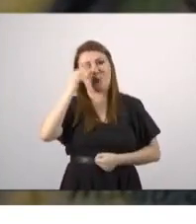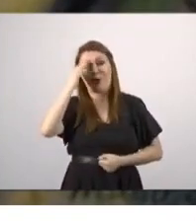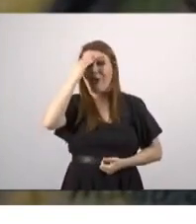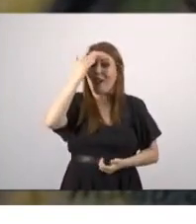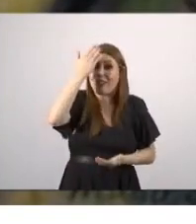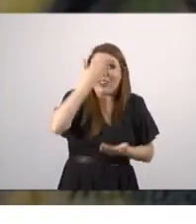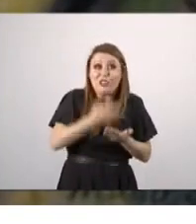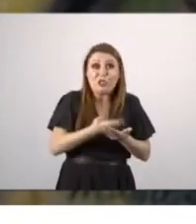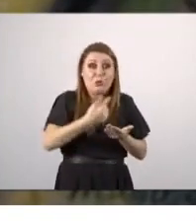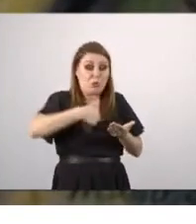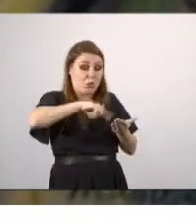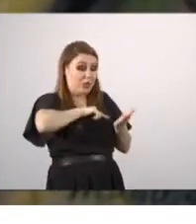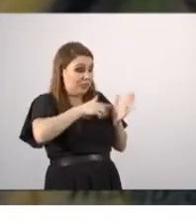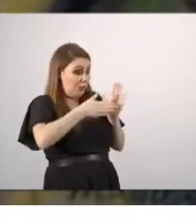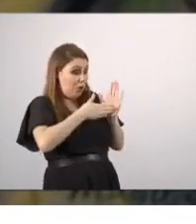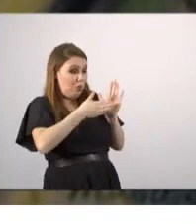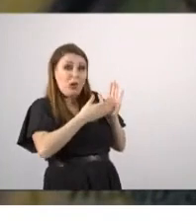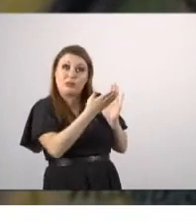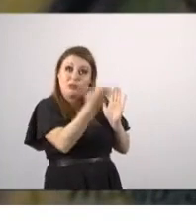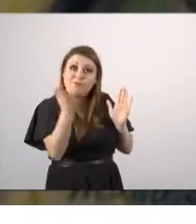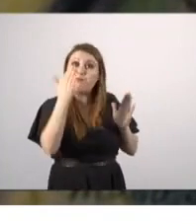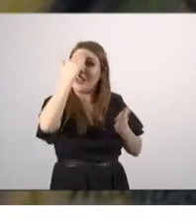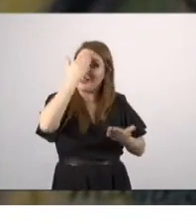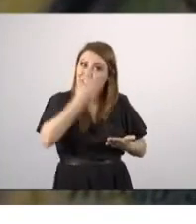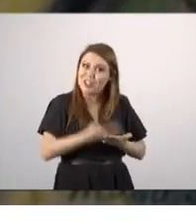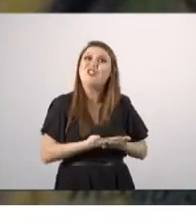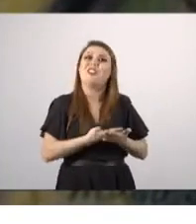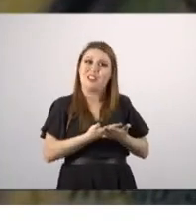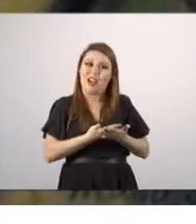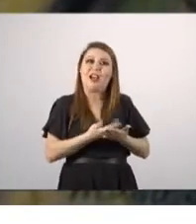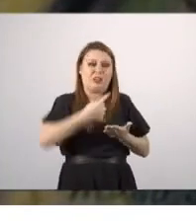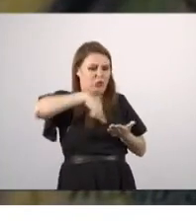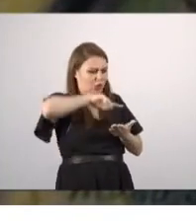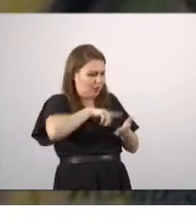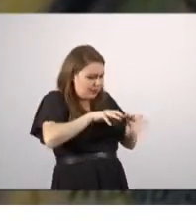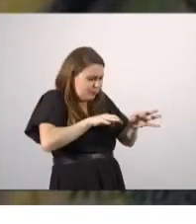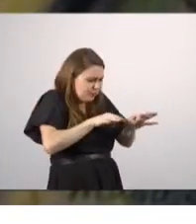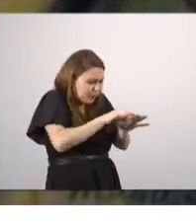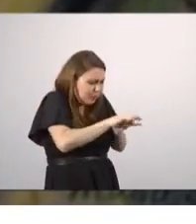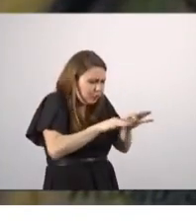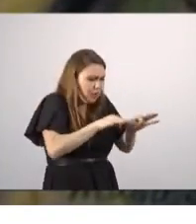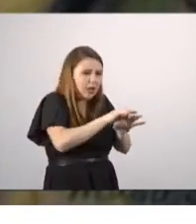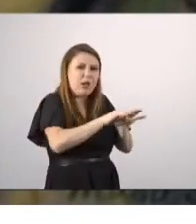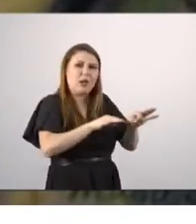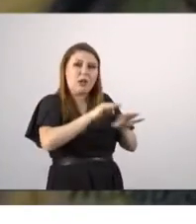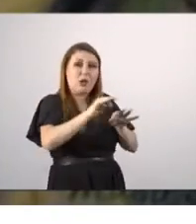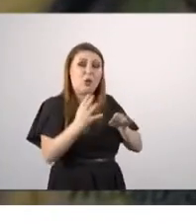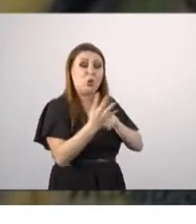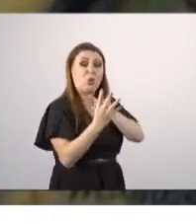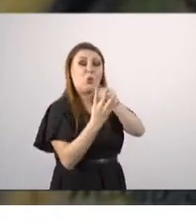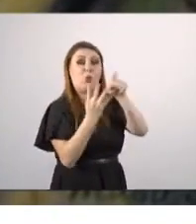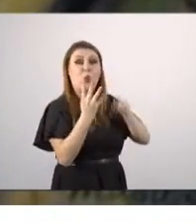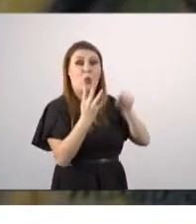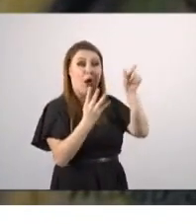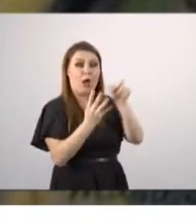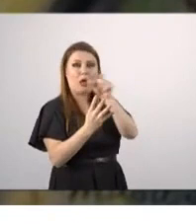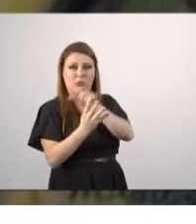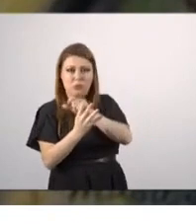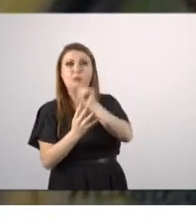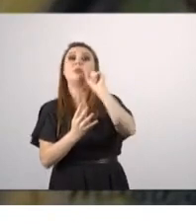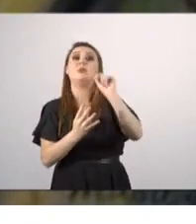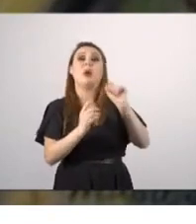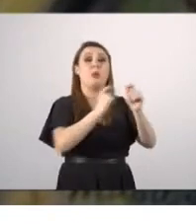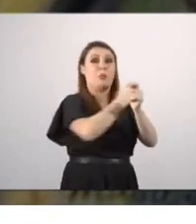nossa proposta, tão cuidadosamente construída a quatro mãos pela PUC